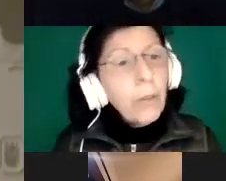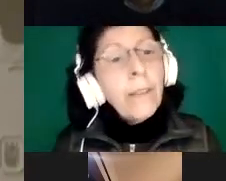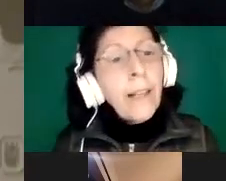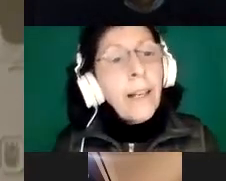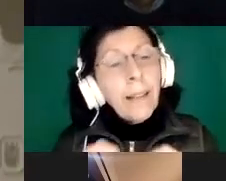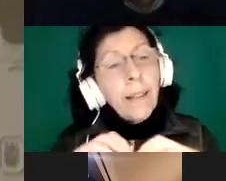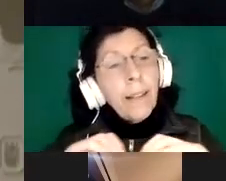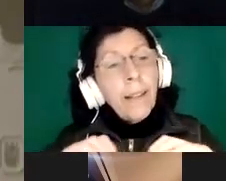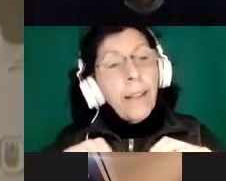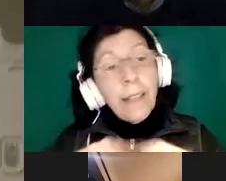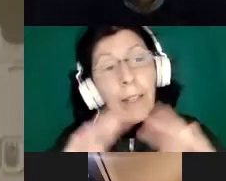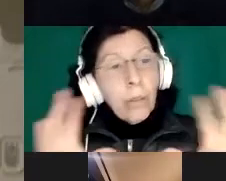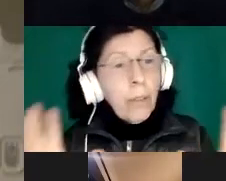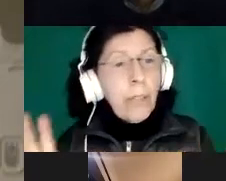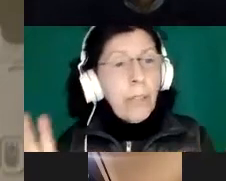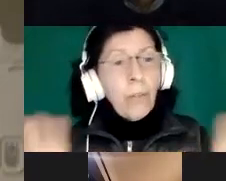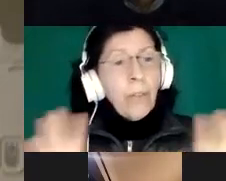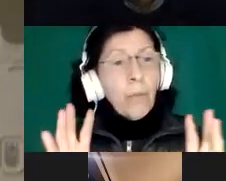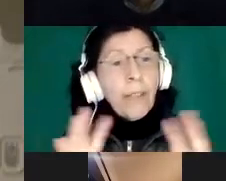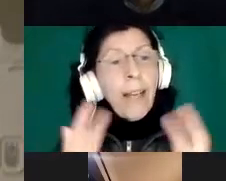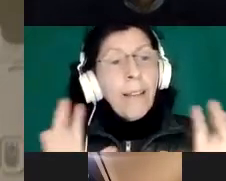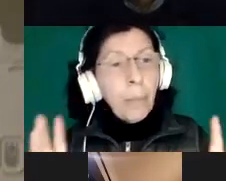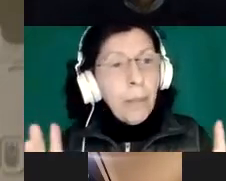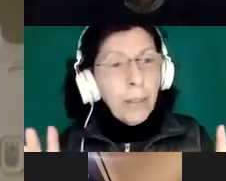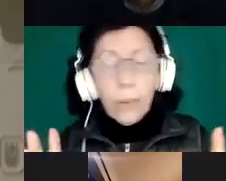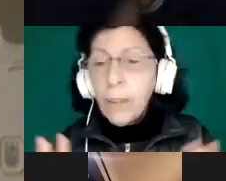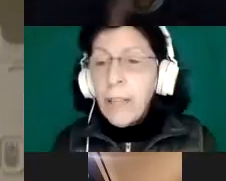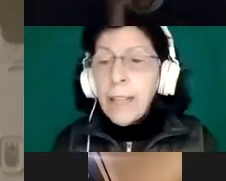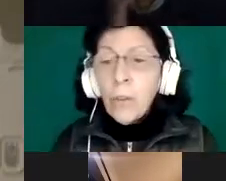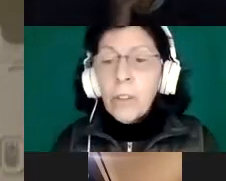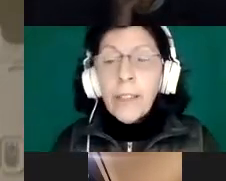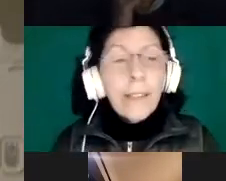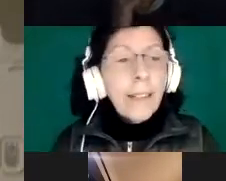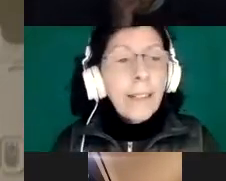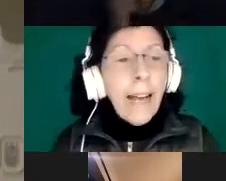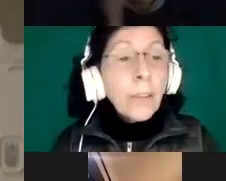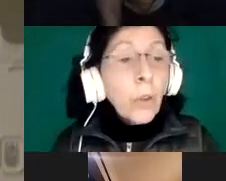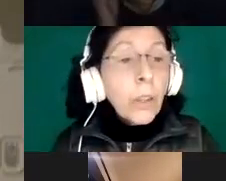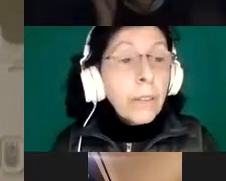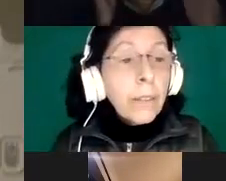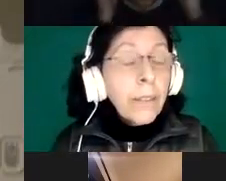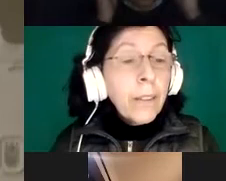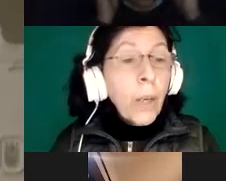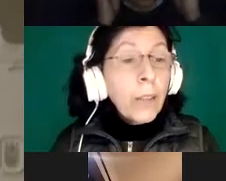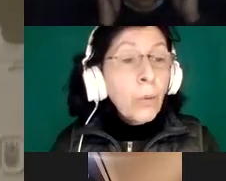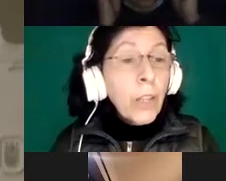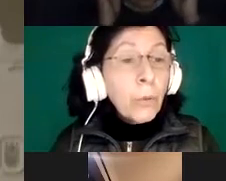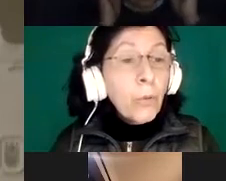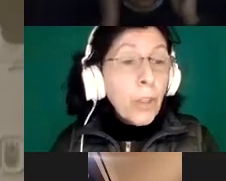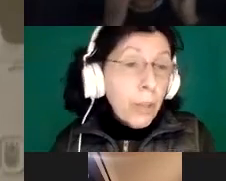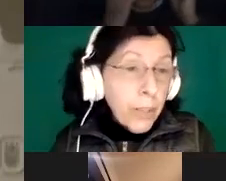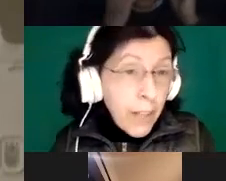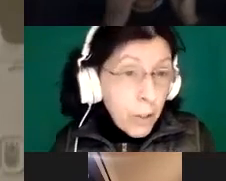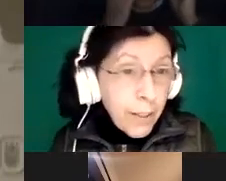átrio de entrada é negro, quer dizer, não vemos nada lá para dentro, a não ser à noite, quando as